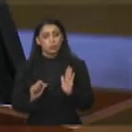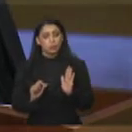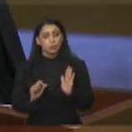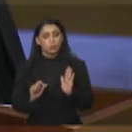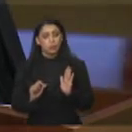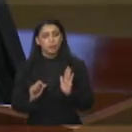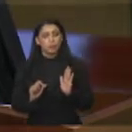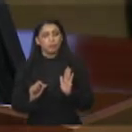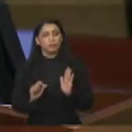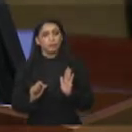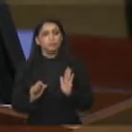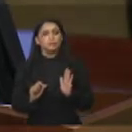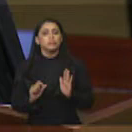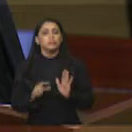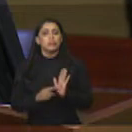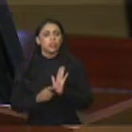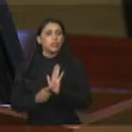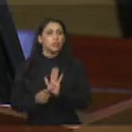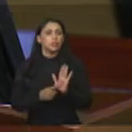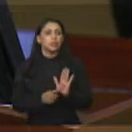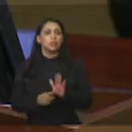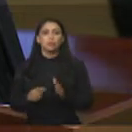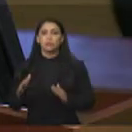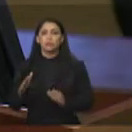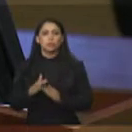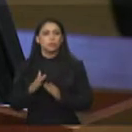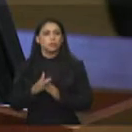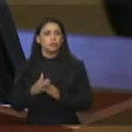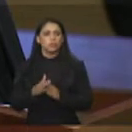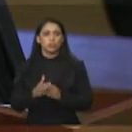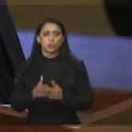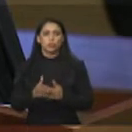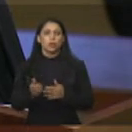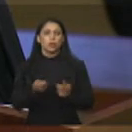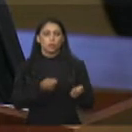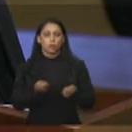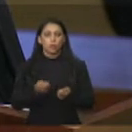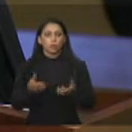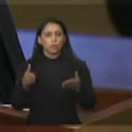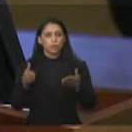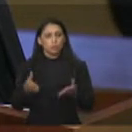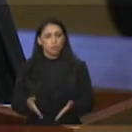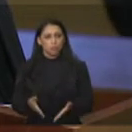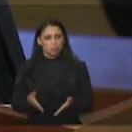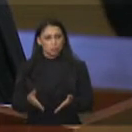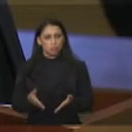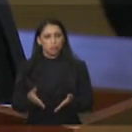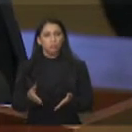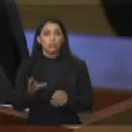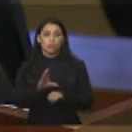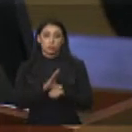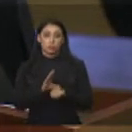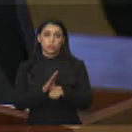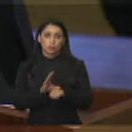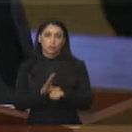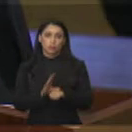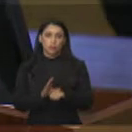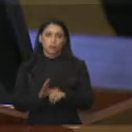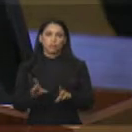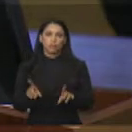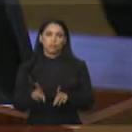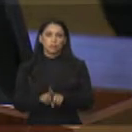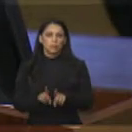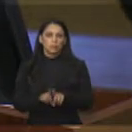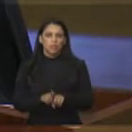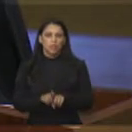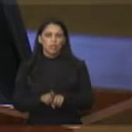ou oblíqua que escapa dos limites do controle concentrado de constitucionalidade. Por outro lado, não são